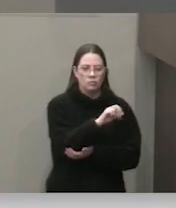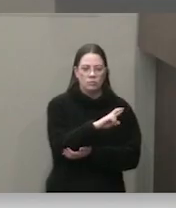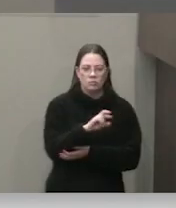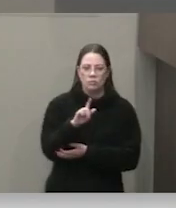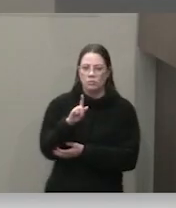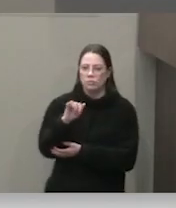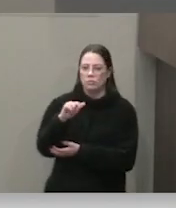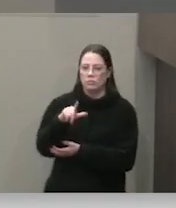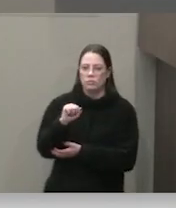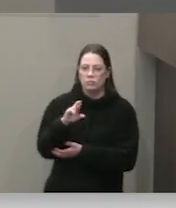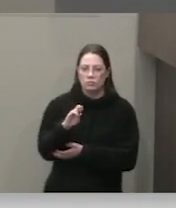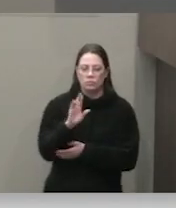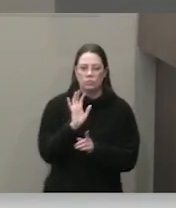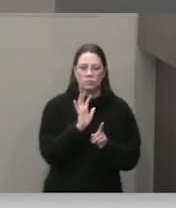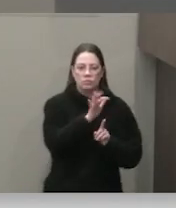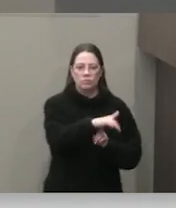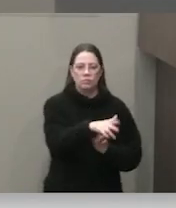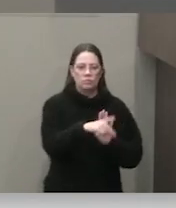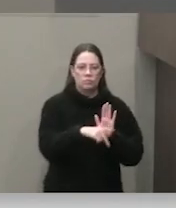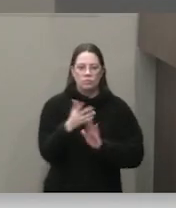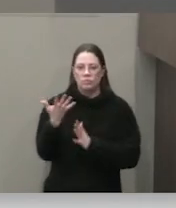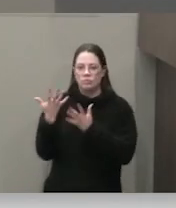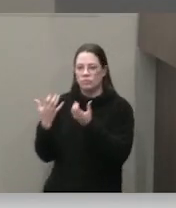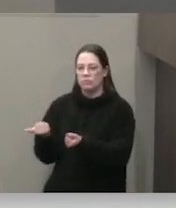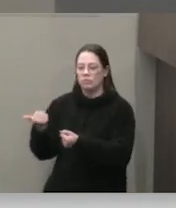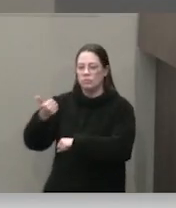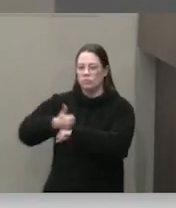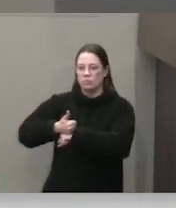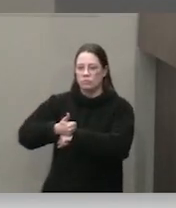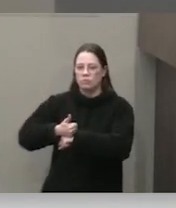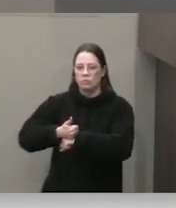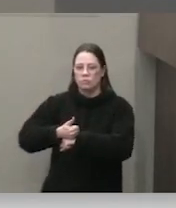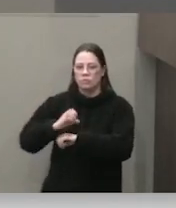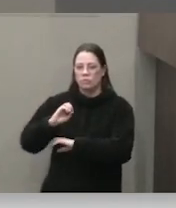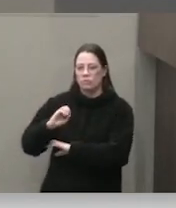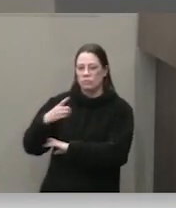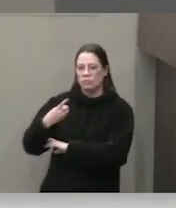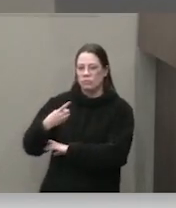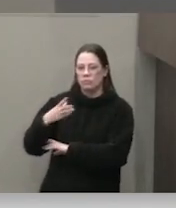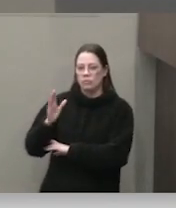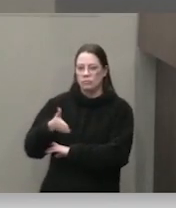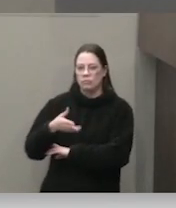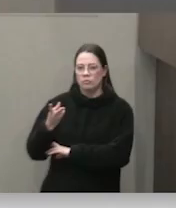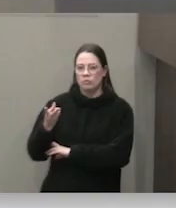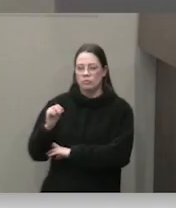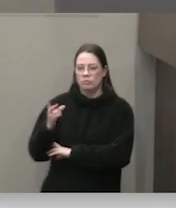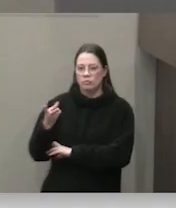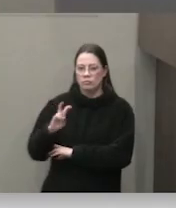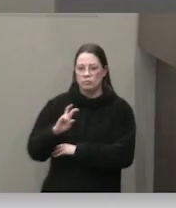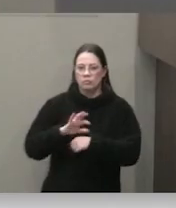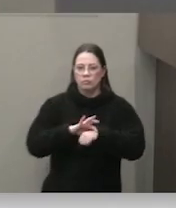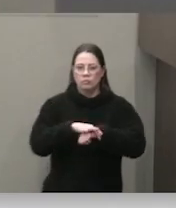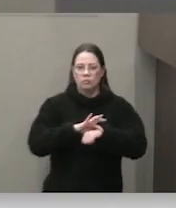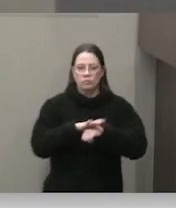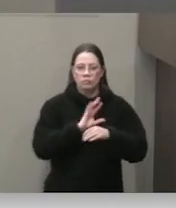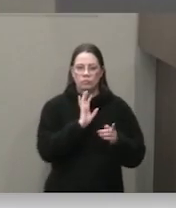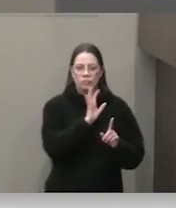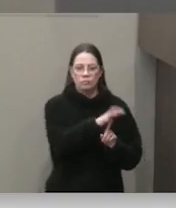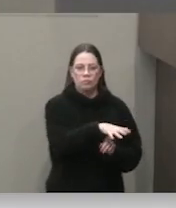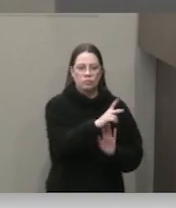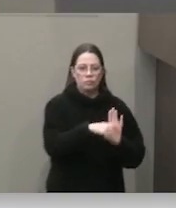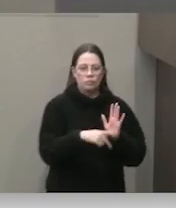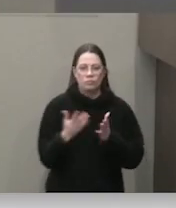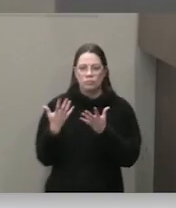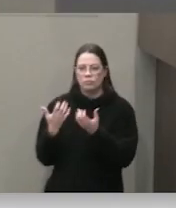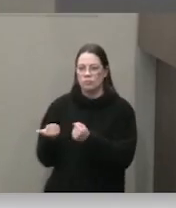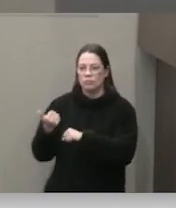Júnior, emitem voto contrário ao projeto favorável ao substitutivo 01/2025. Vereadora Iriel Saquete emite voto contrário ao projeto